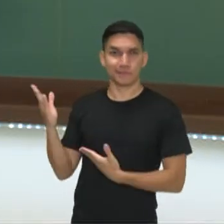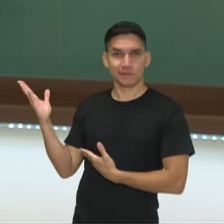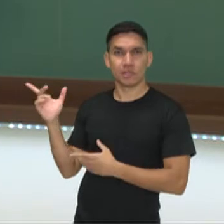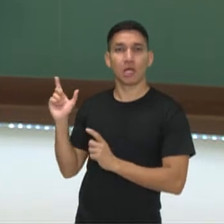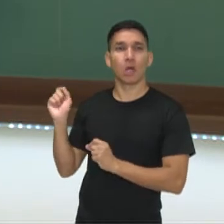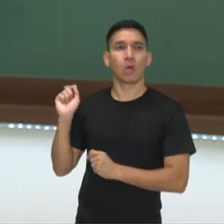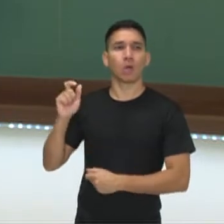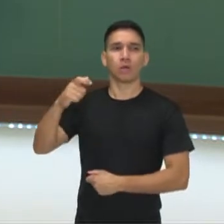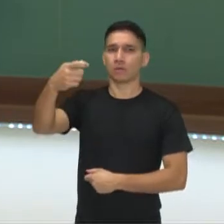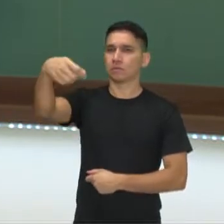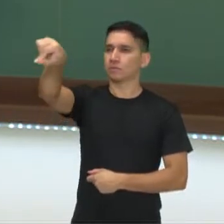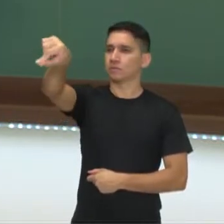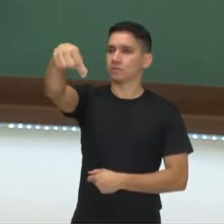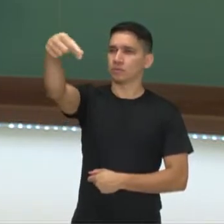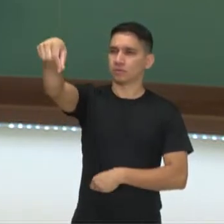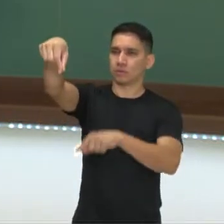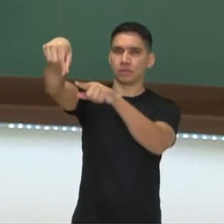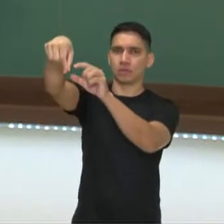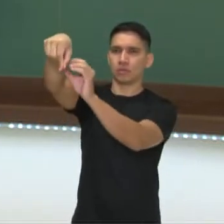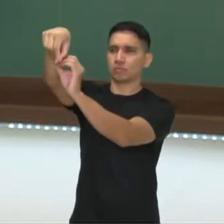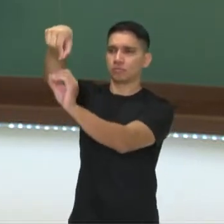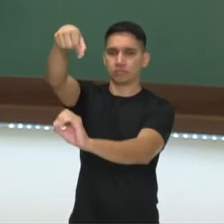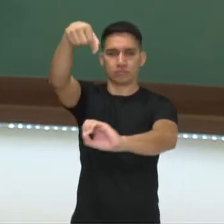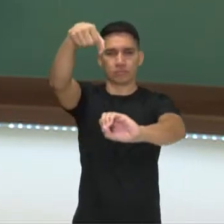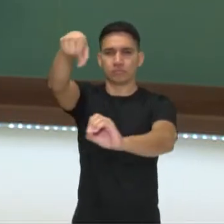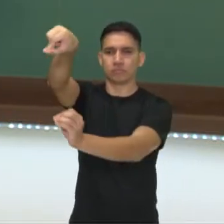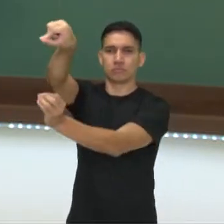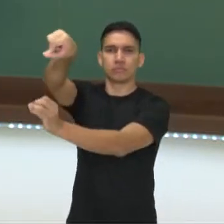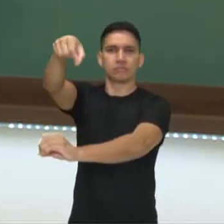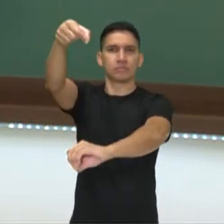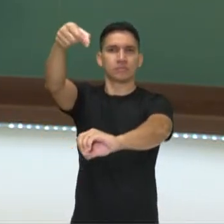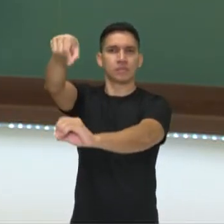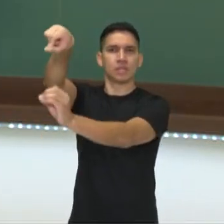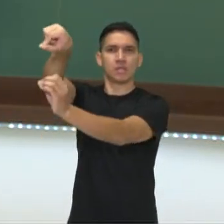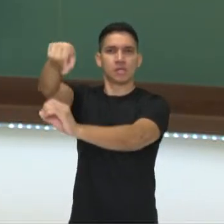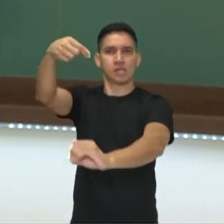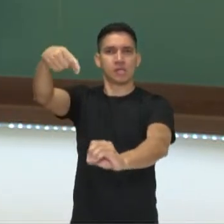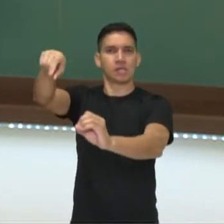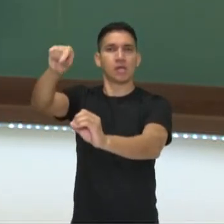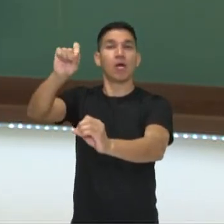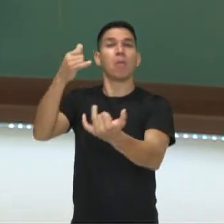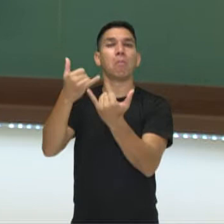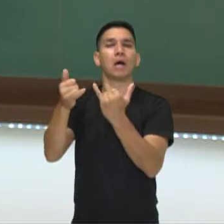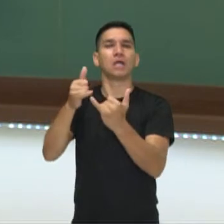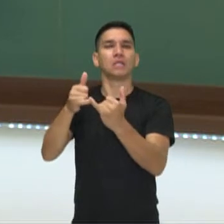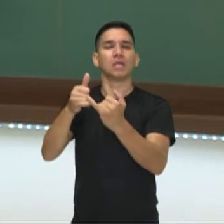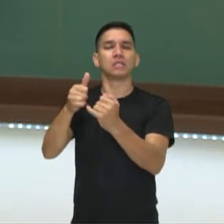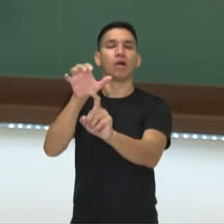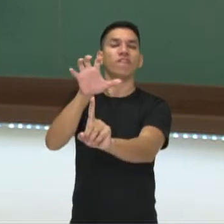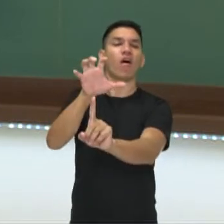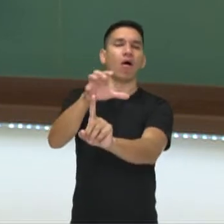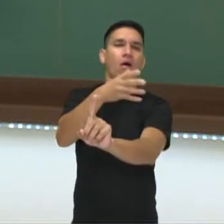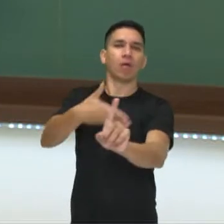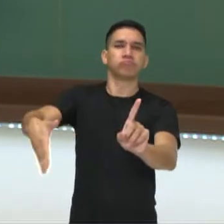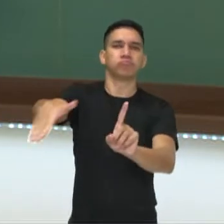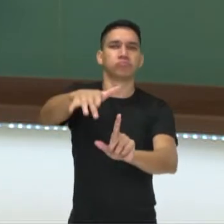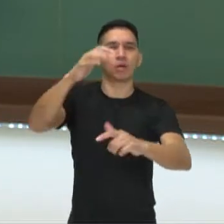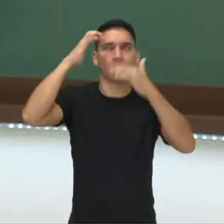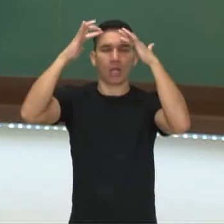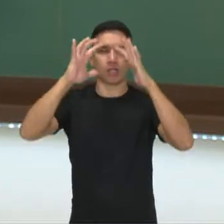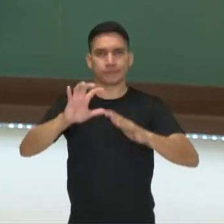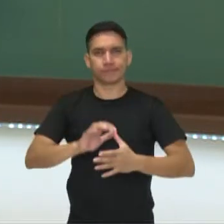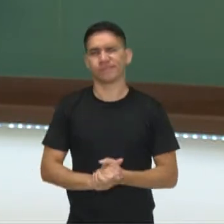uma, aquele pendulozinho, né, de como estivesse ali, né, induzindo o pensamento, né?